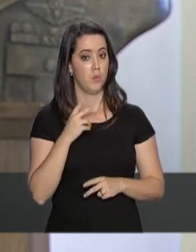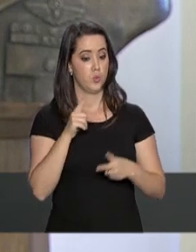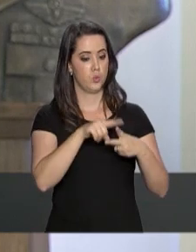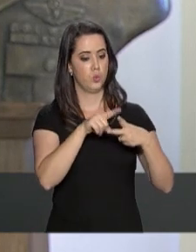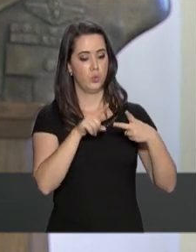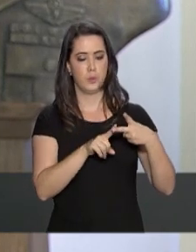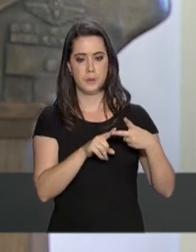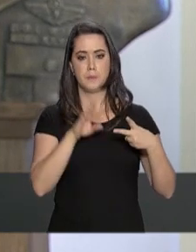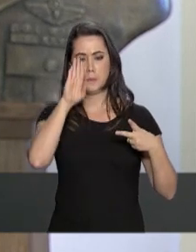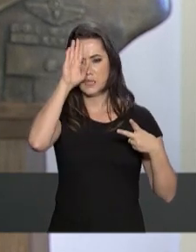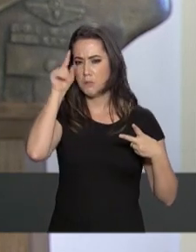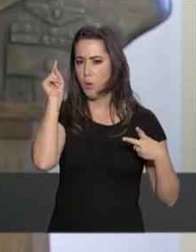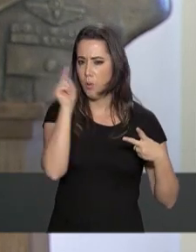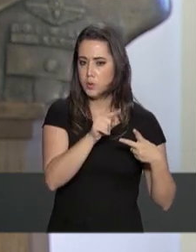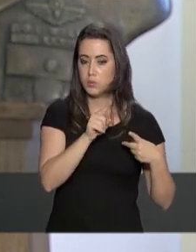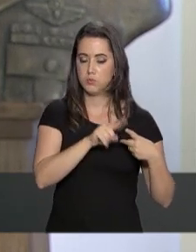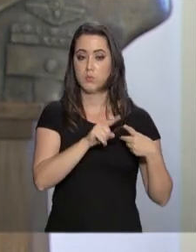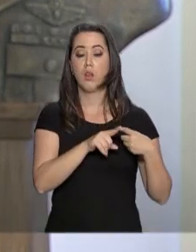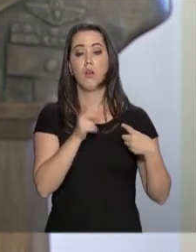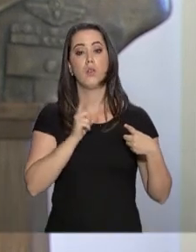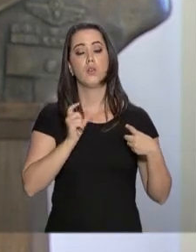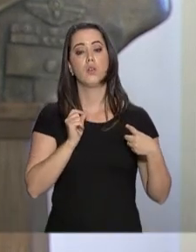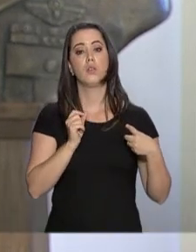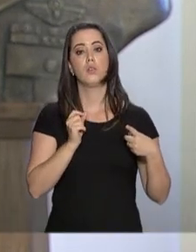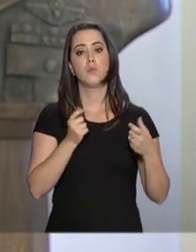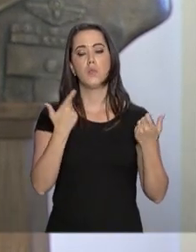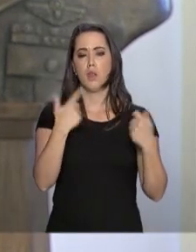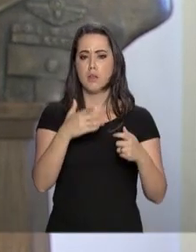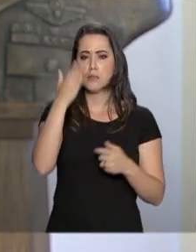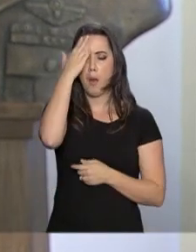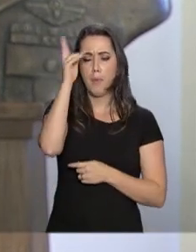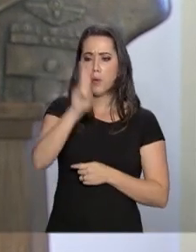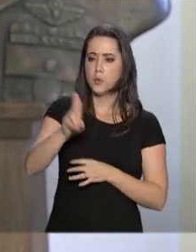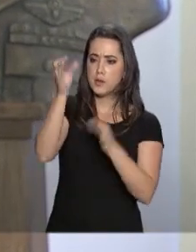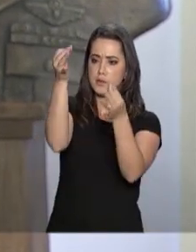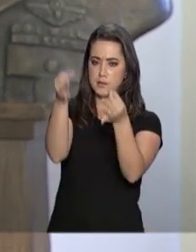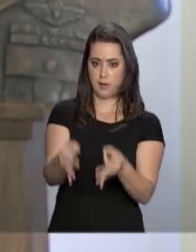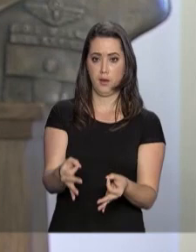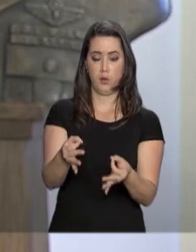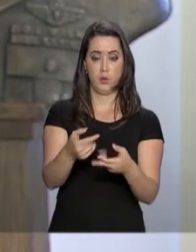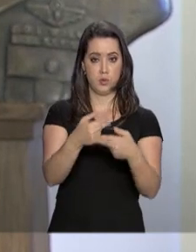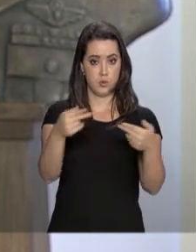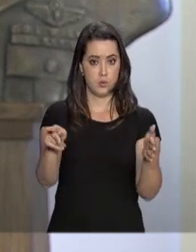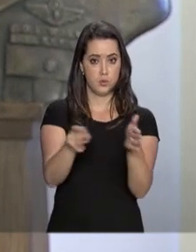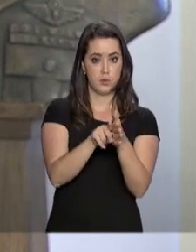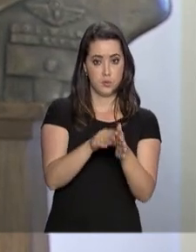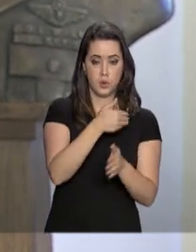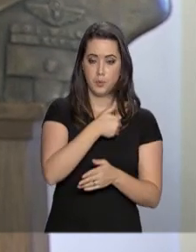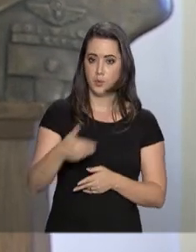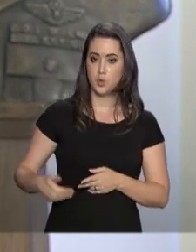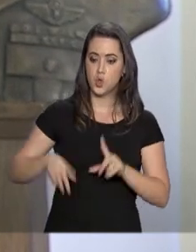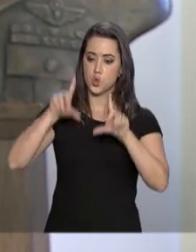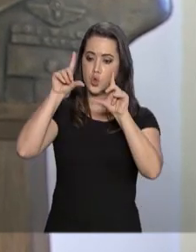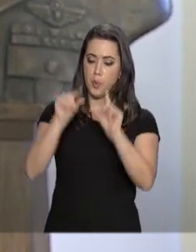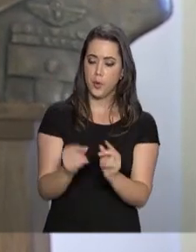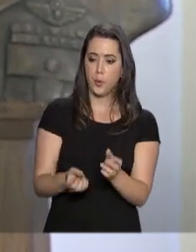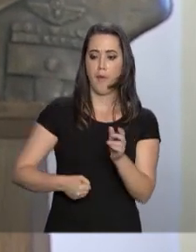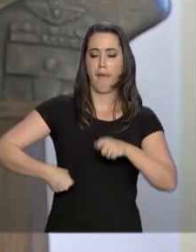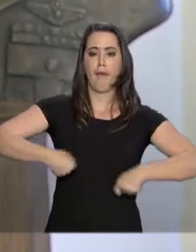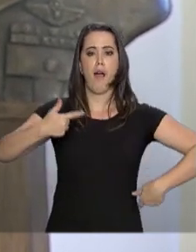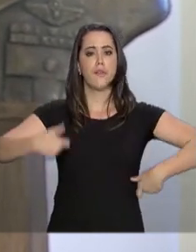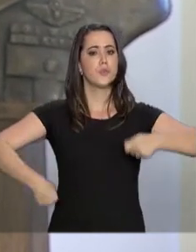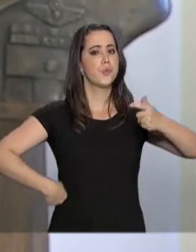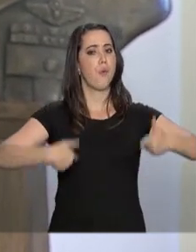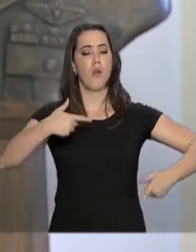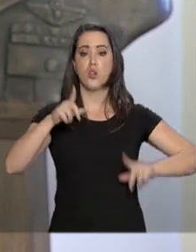A primeira é a racionalização das estruturas visando reduzir custos operacionais